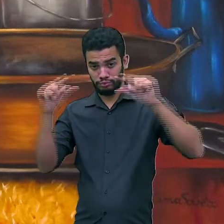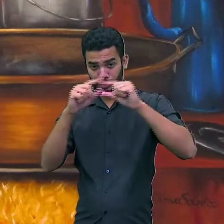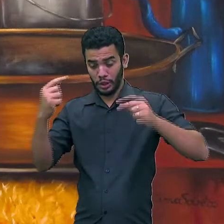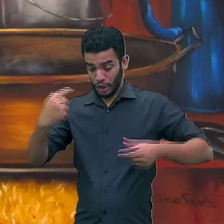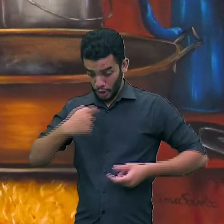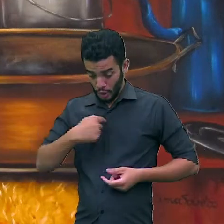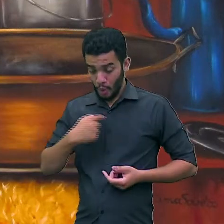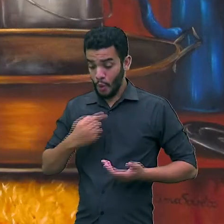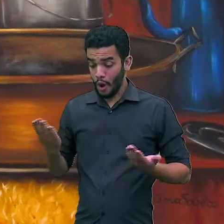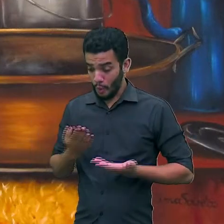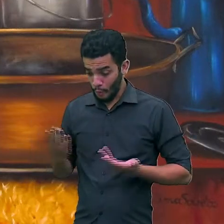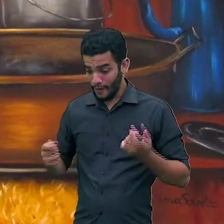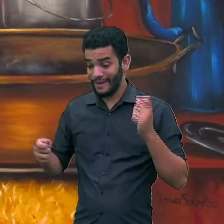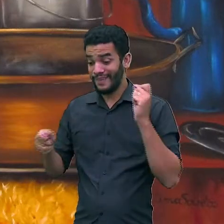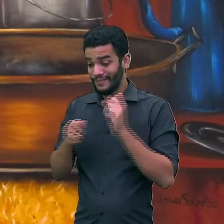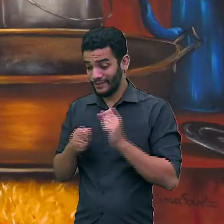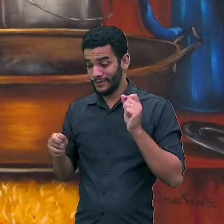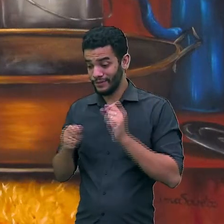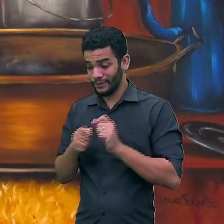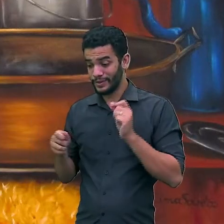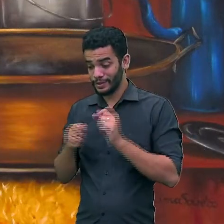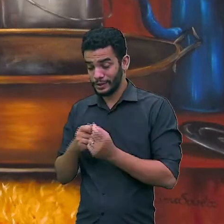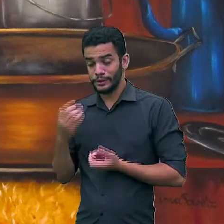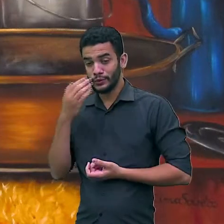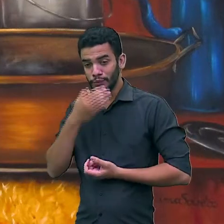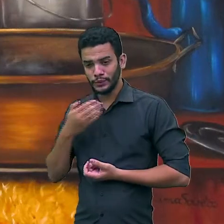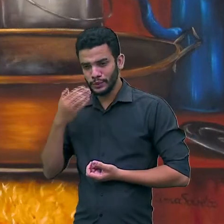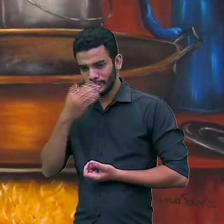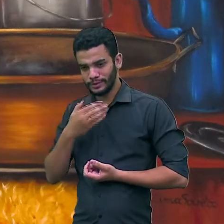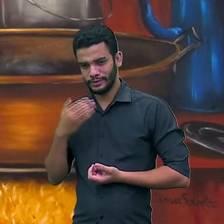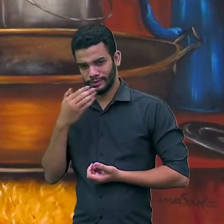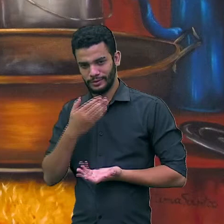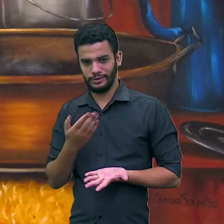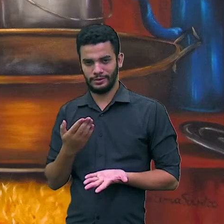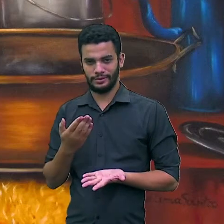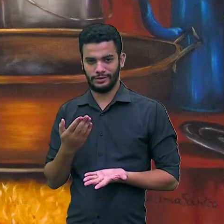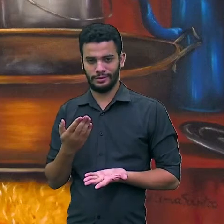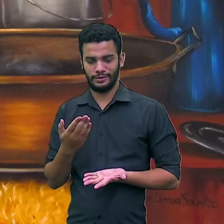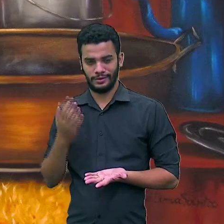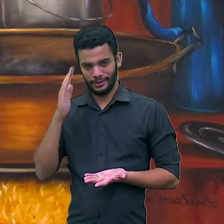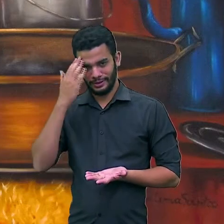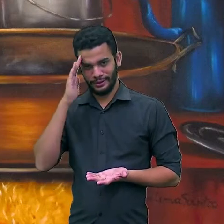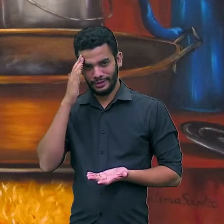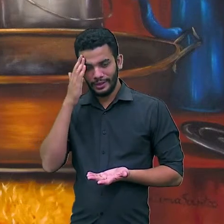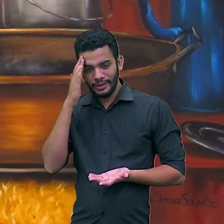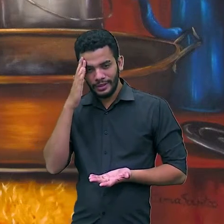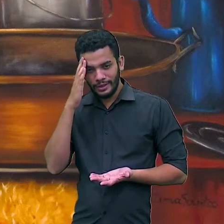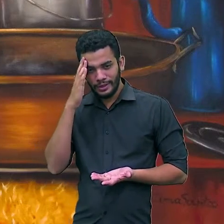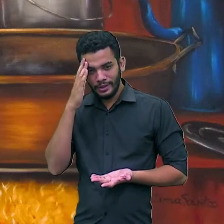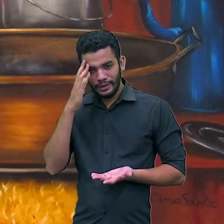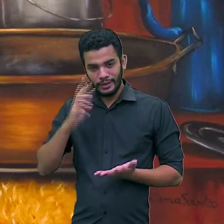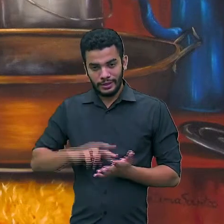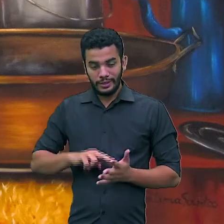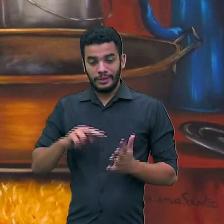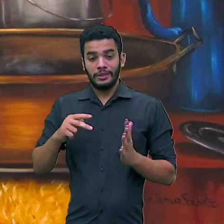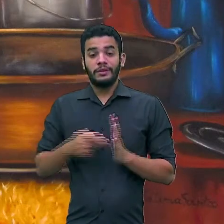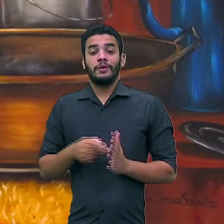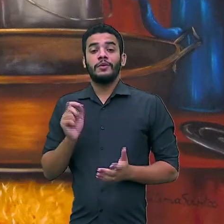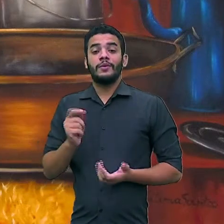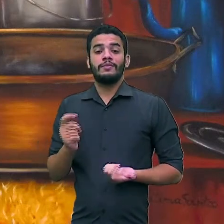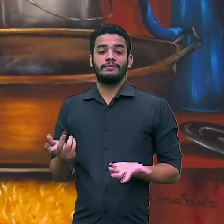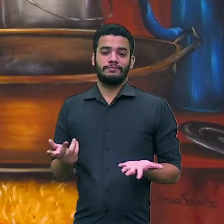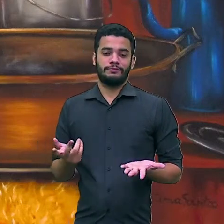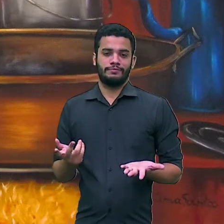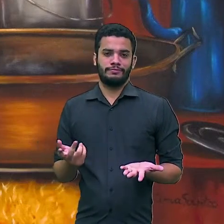um doce. Nesse caso, o verbo está em qual tempo? Você é capaz de identificar? Eu tenho certeza